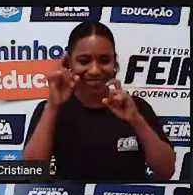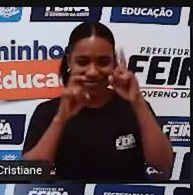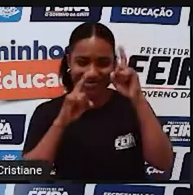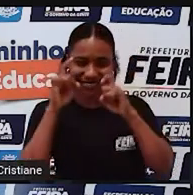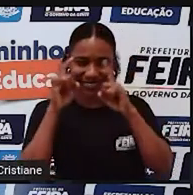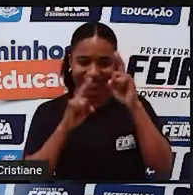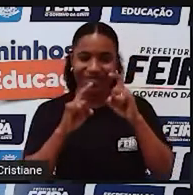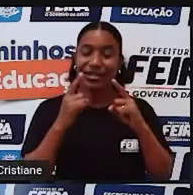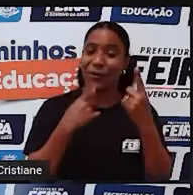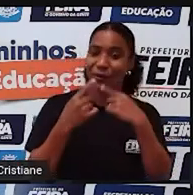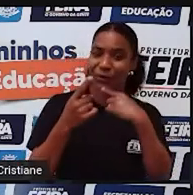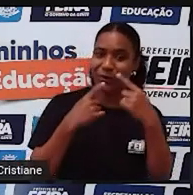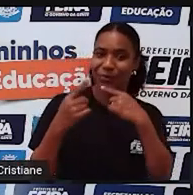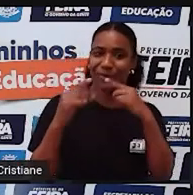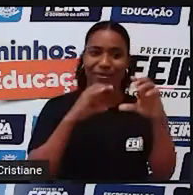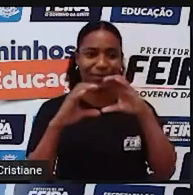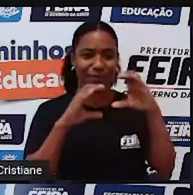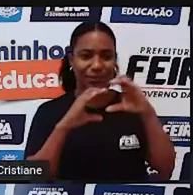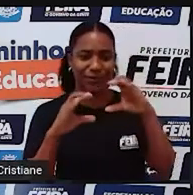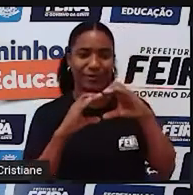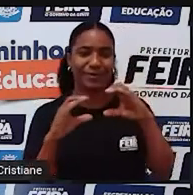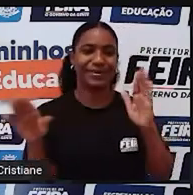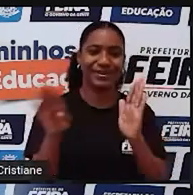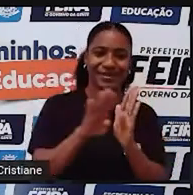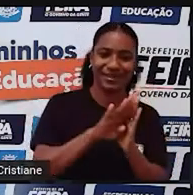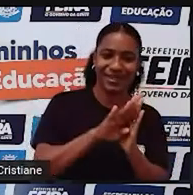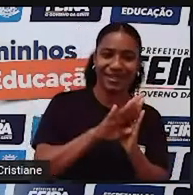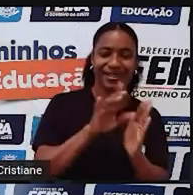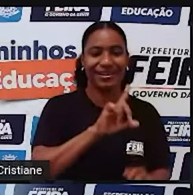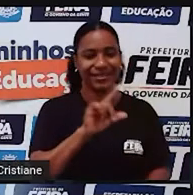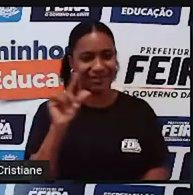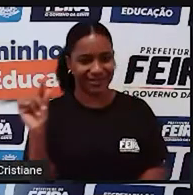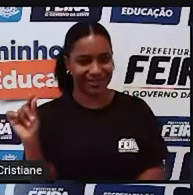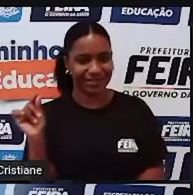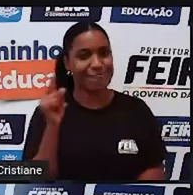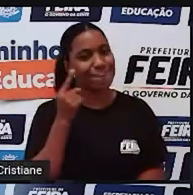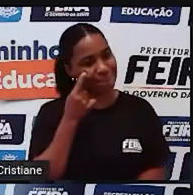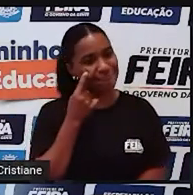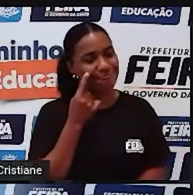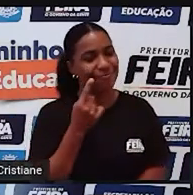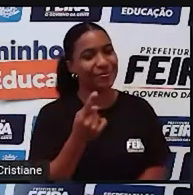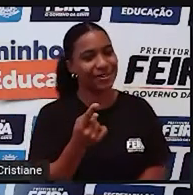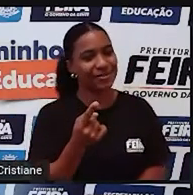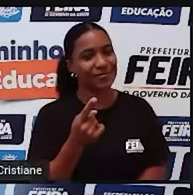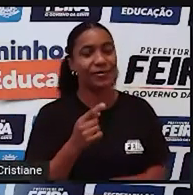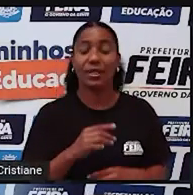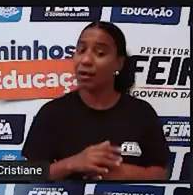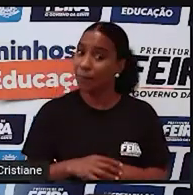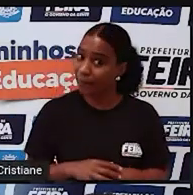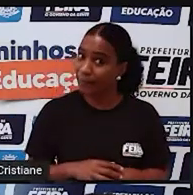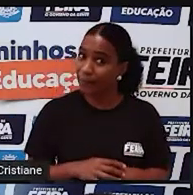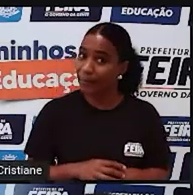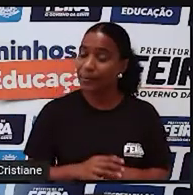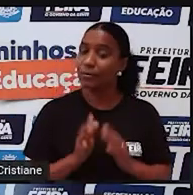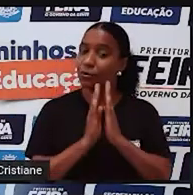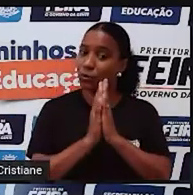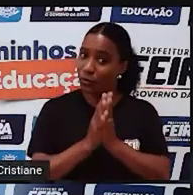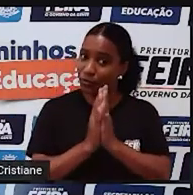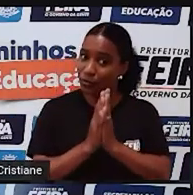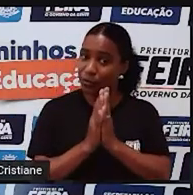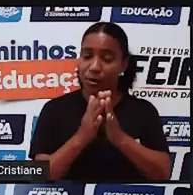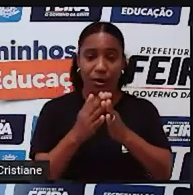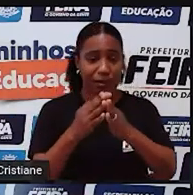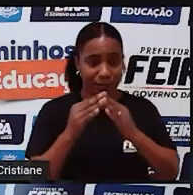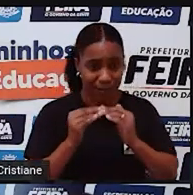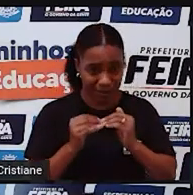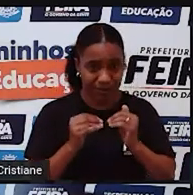despedida, para nós ampliarmos um pouco mais o nosso conhecimento a respeito do tema. Mas eu peço para vocês que que à medida